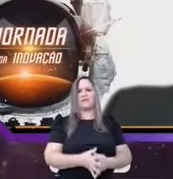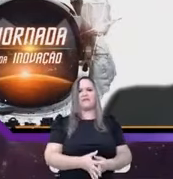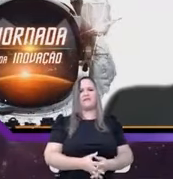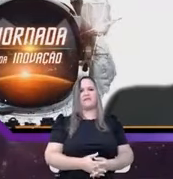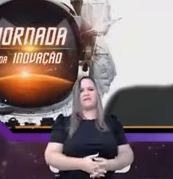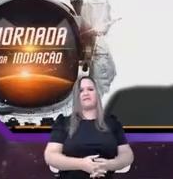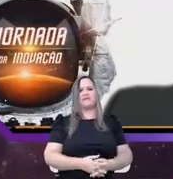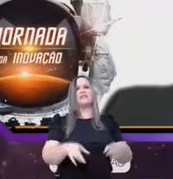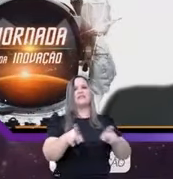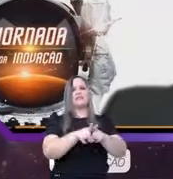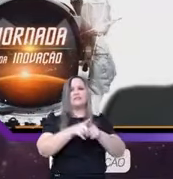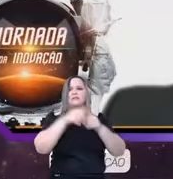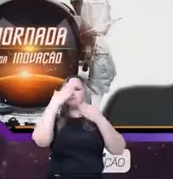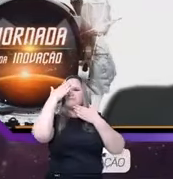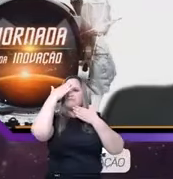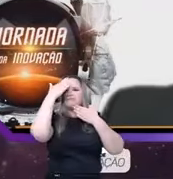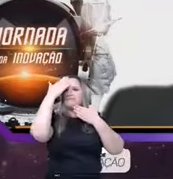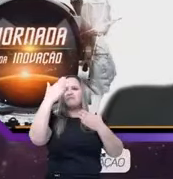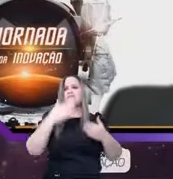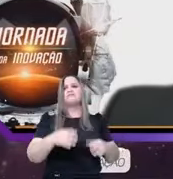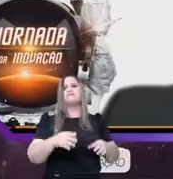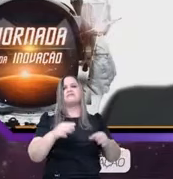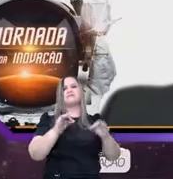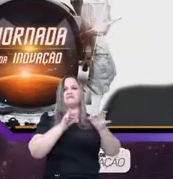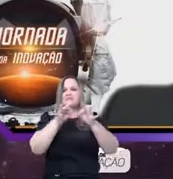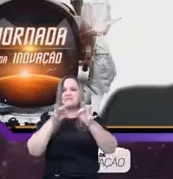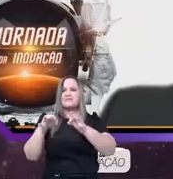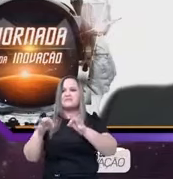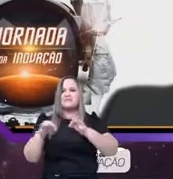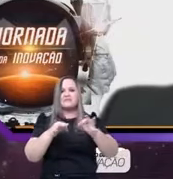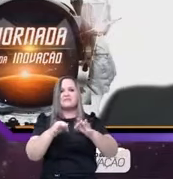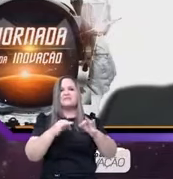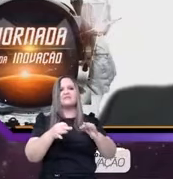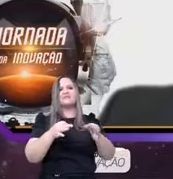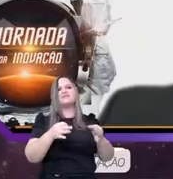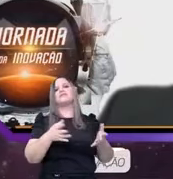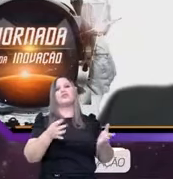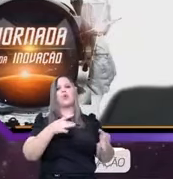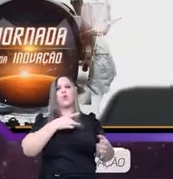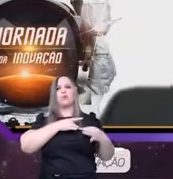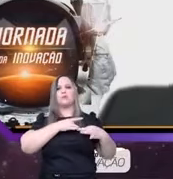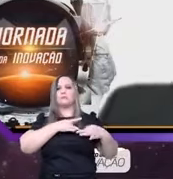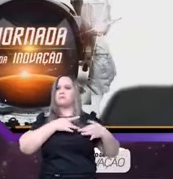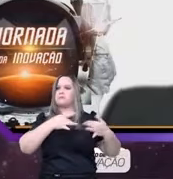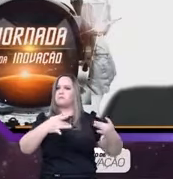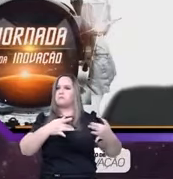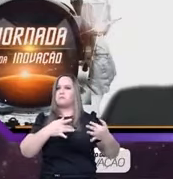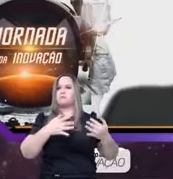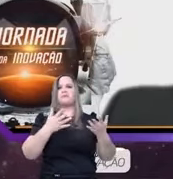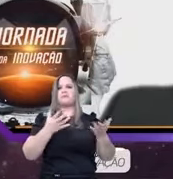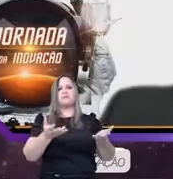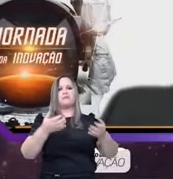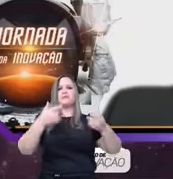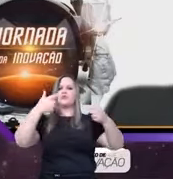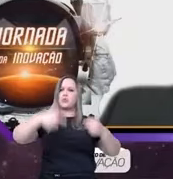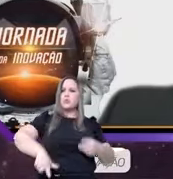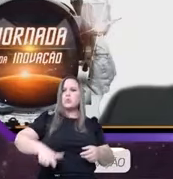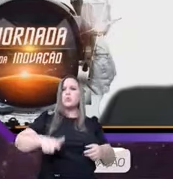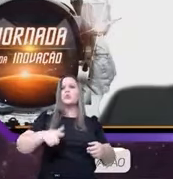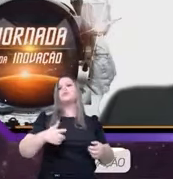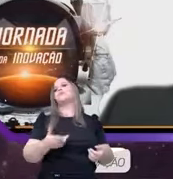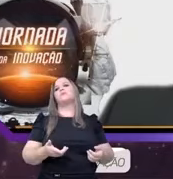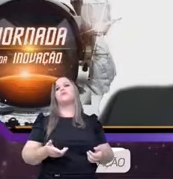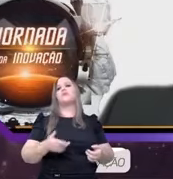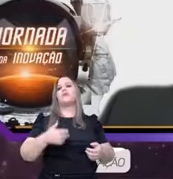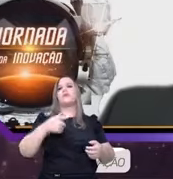Acho que agradeço a organização e estou sempre disponível, apesar de não realizar o atendimento do